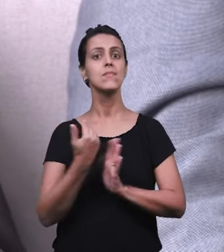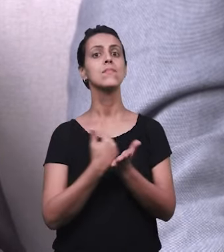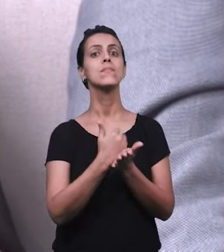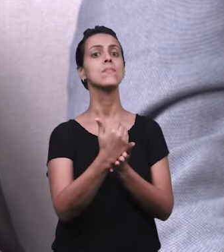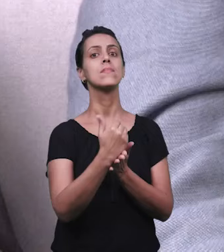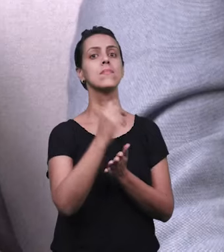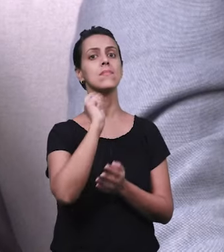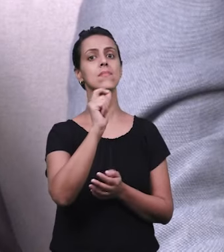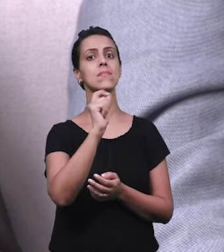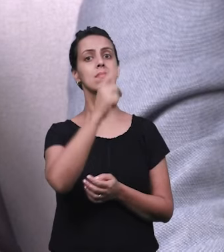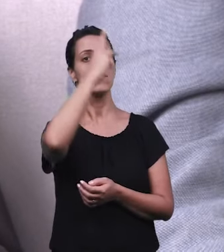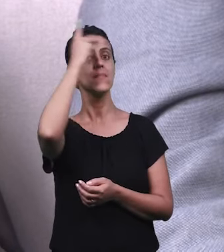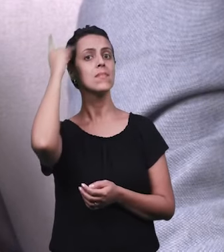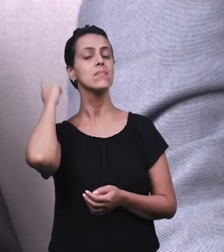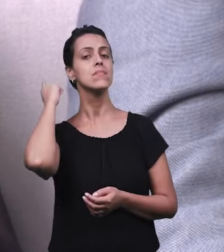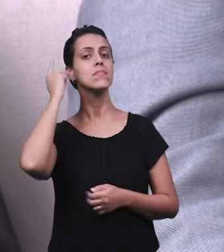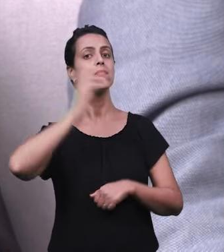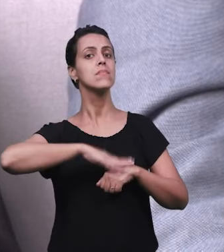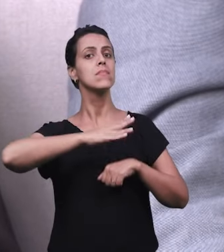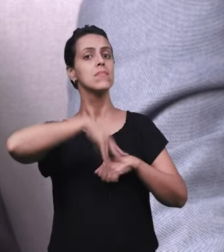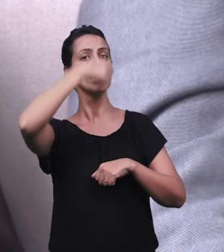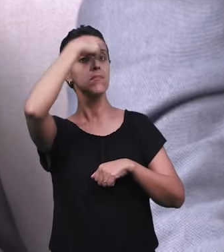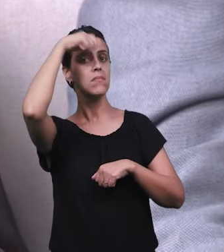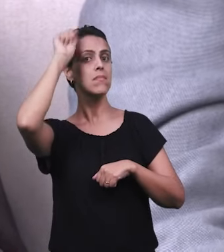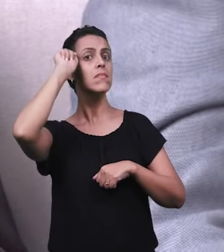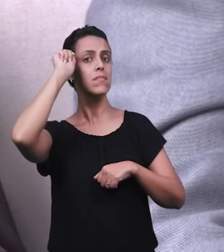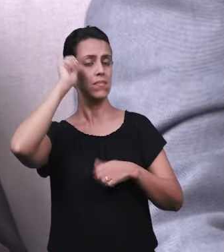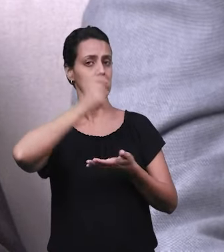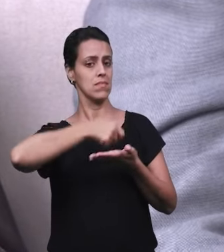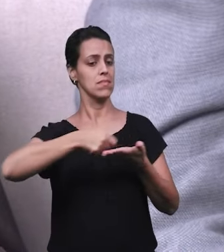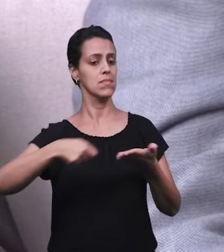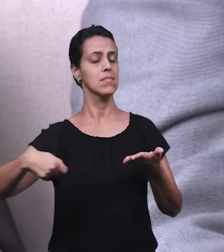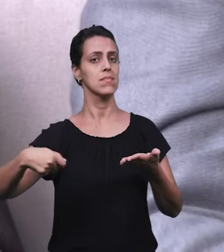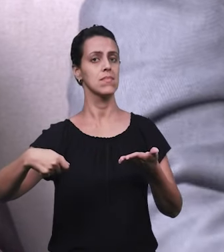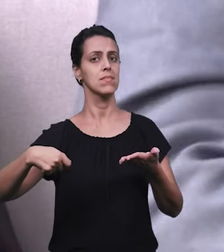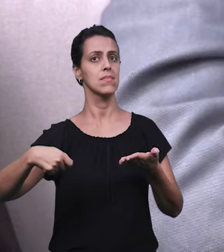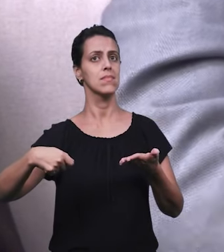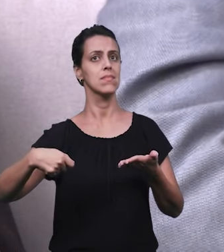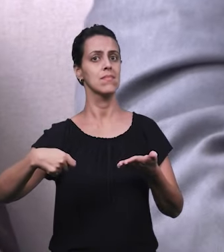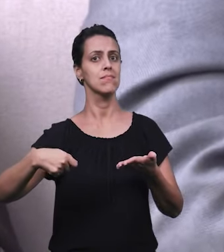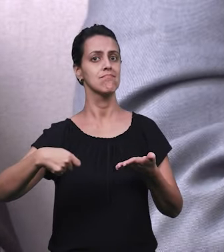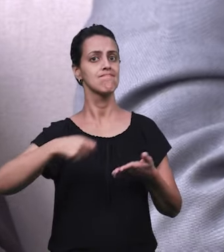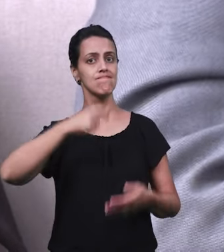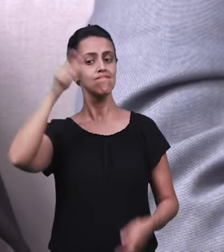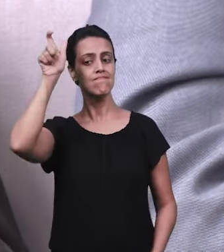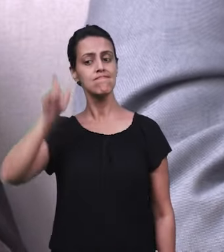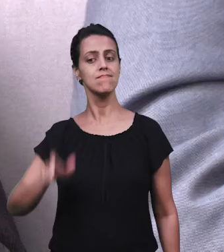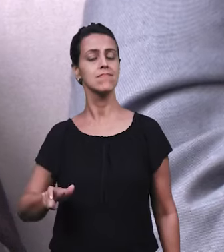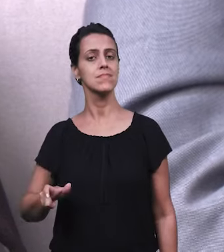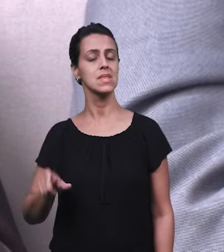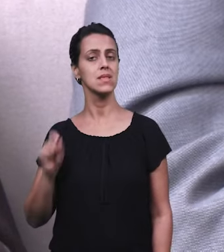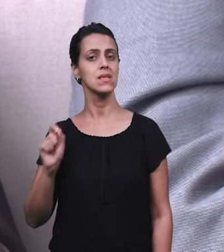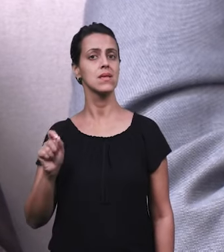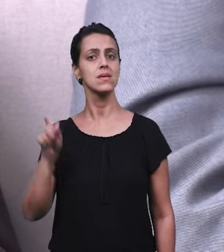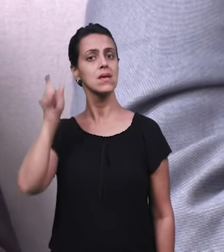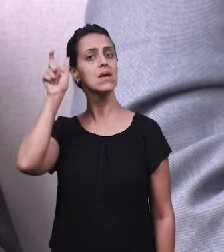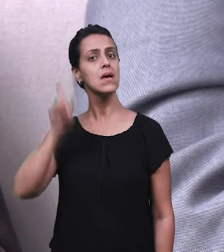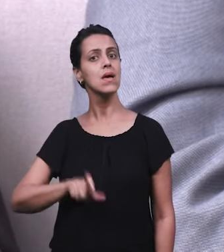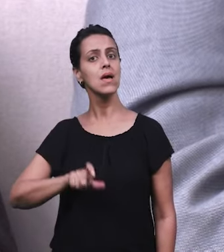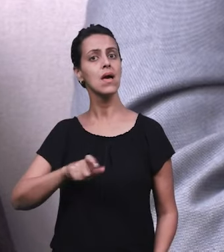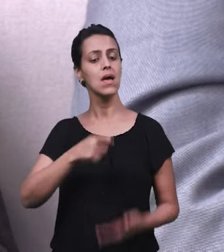como o autor da carta. E esse autor da carta, ele é sempre colocado